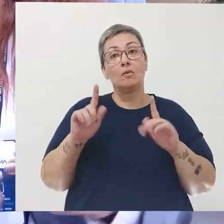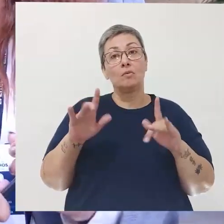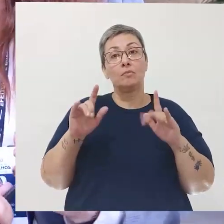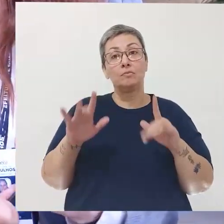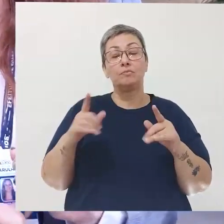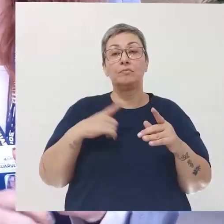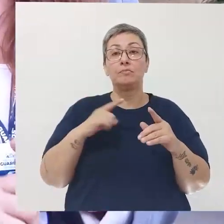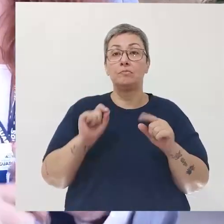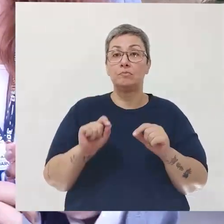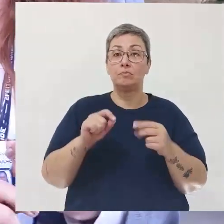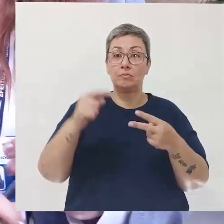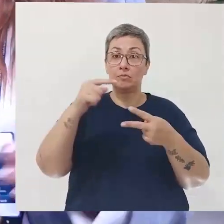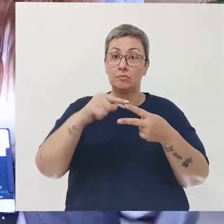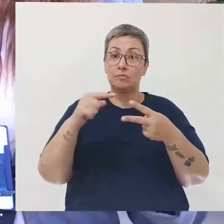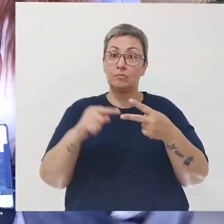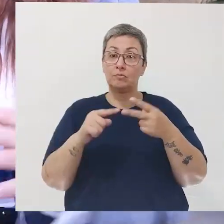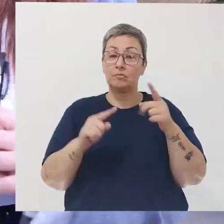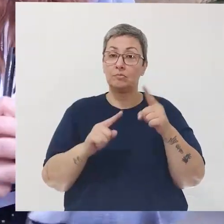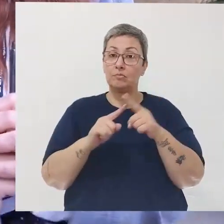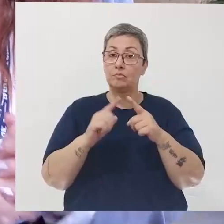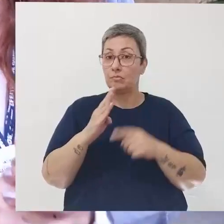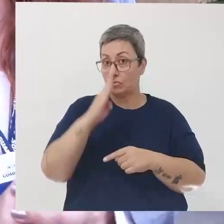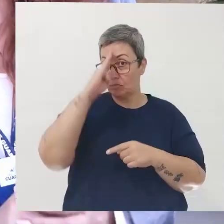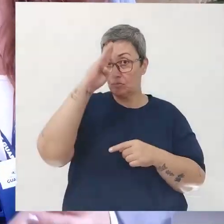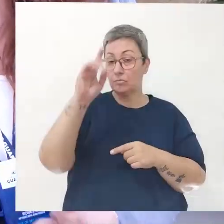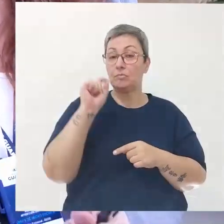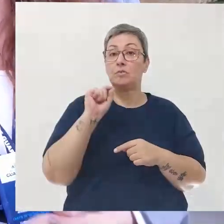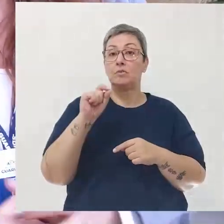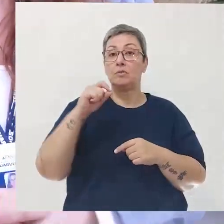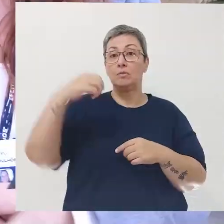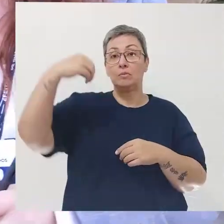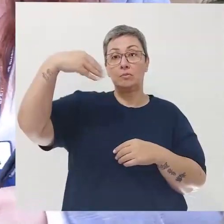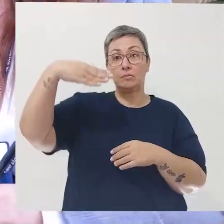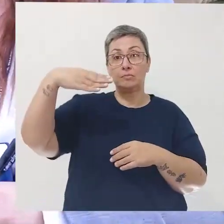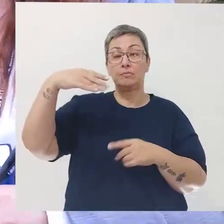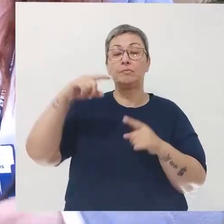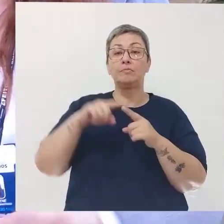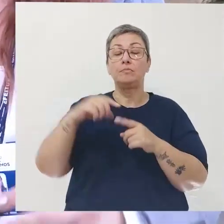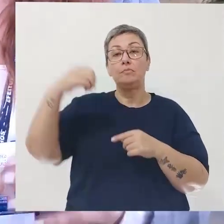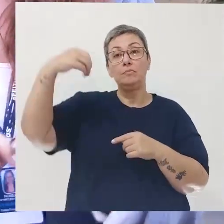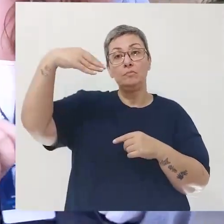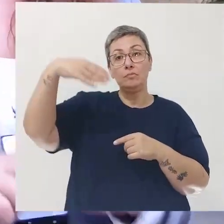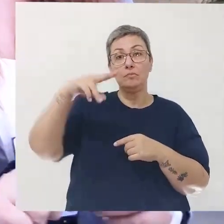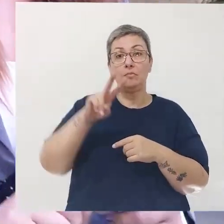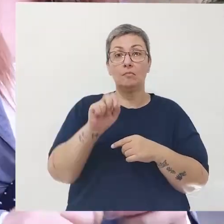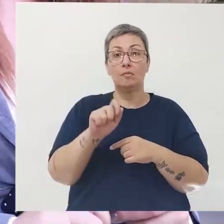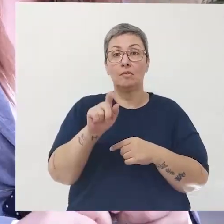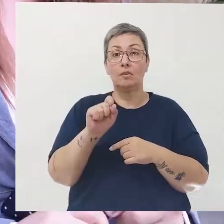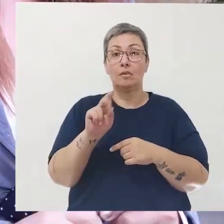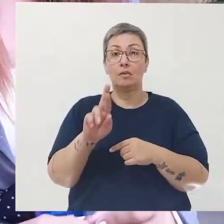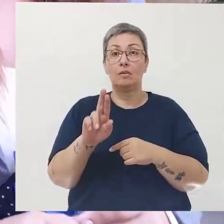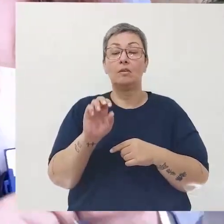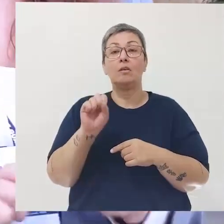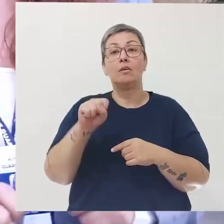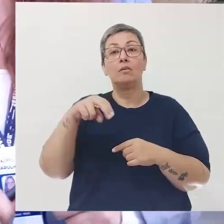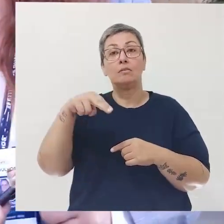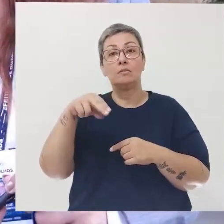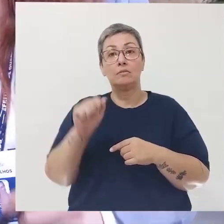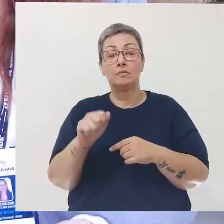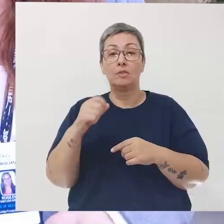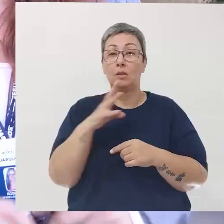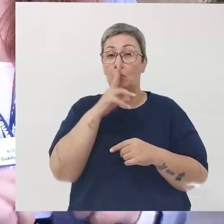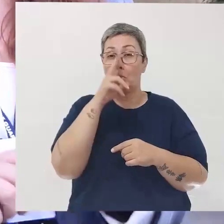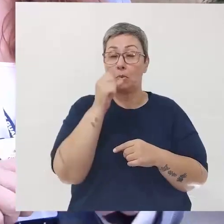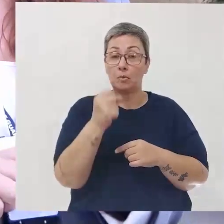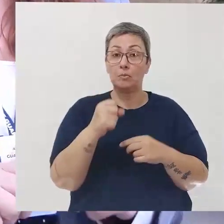em Guarulhos basicamente dois tipos principais de luminárias: as luminárias de vapor de sódio de alta